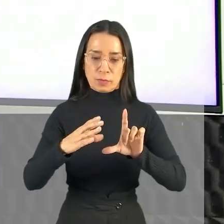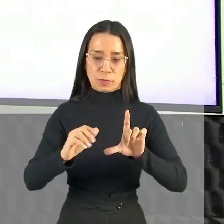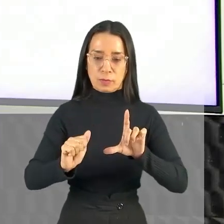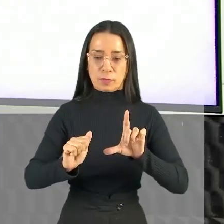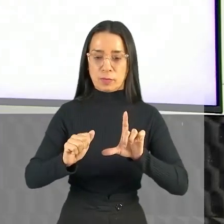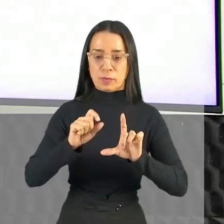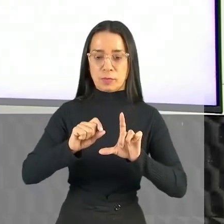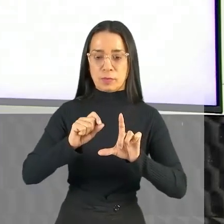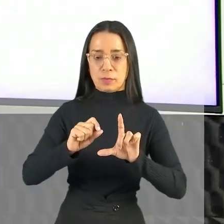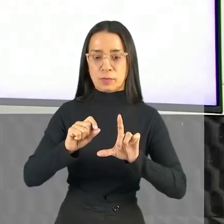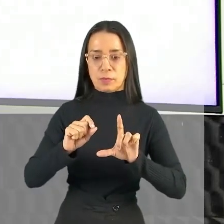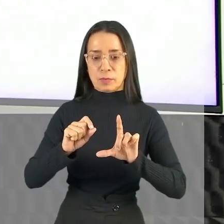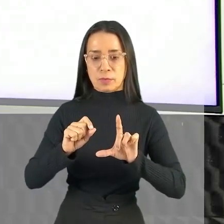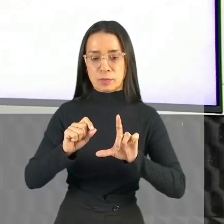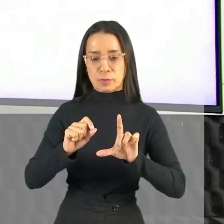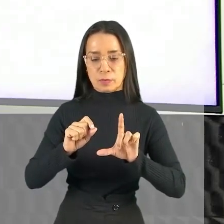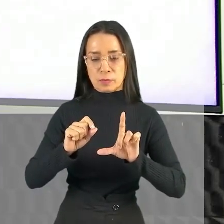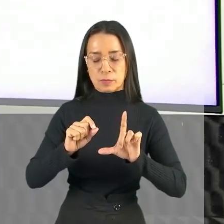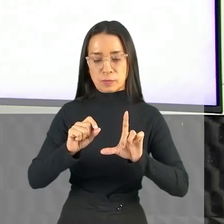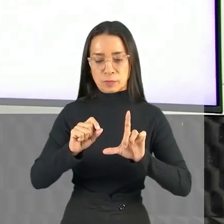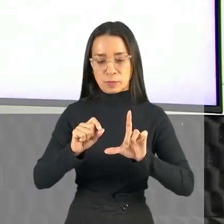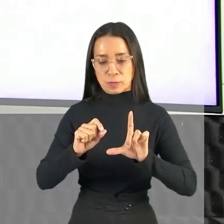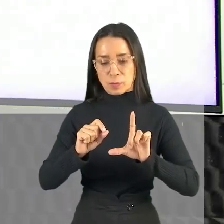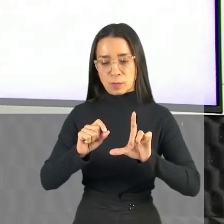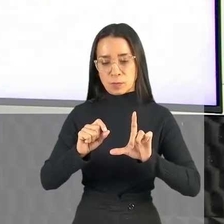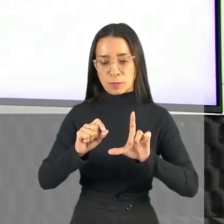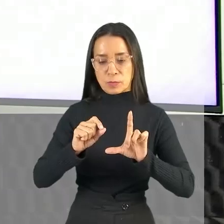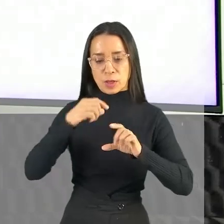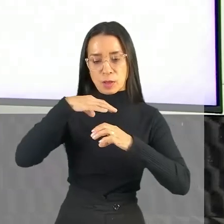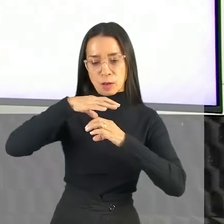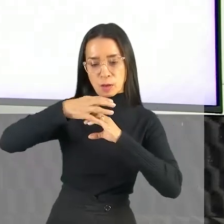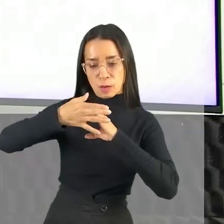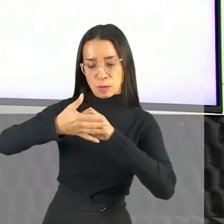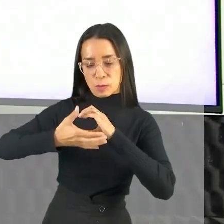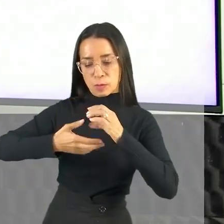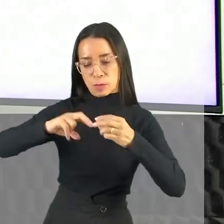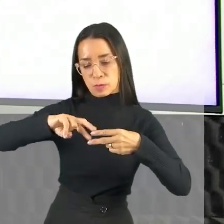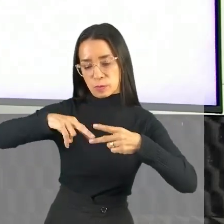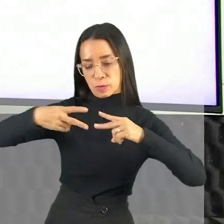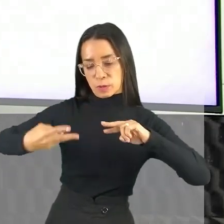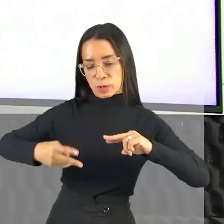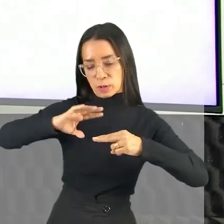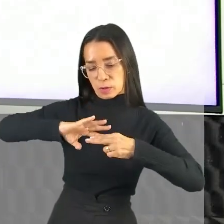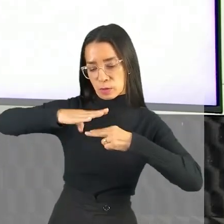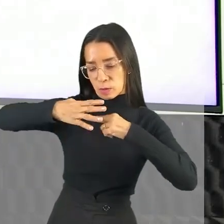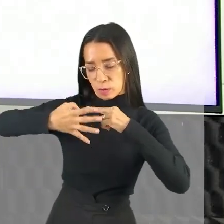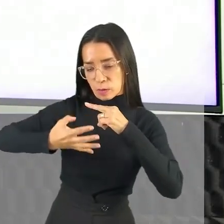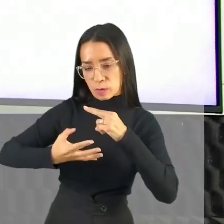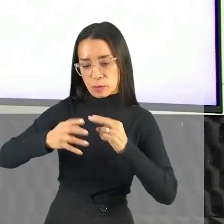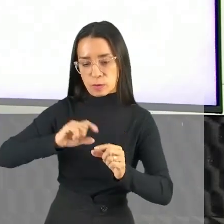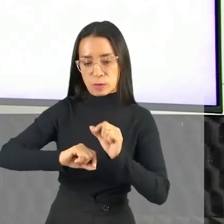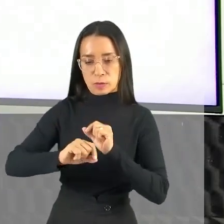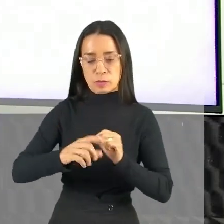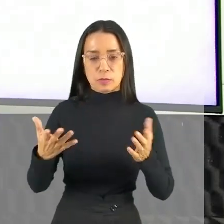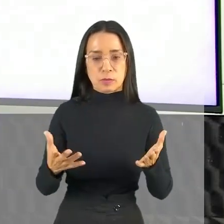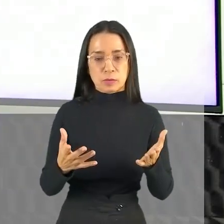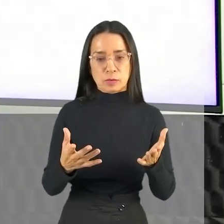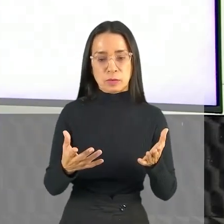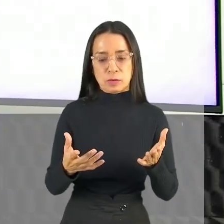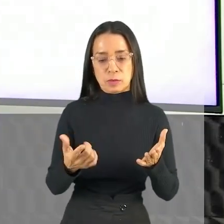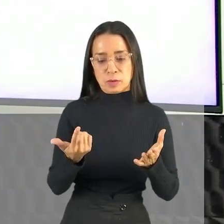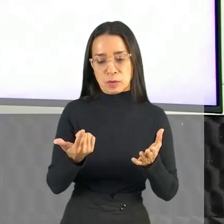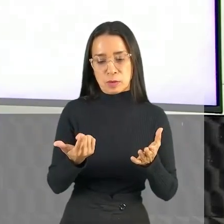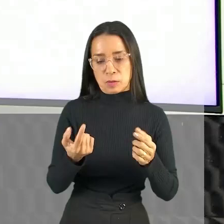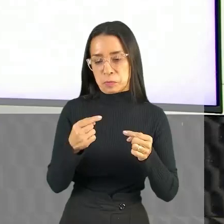envolve, né, o DNA, né, o material genético dentro do núcleo celular. Então, não faz